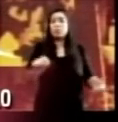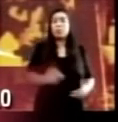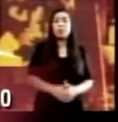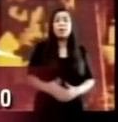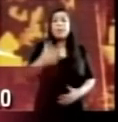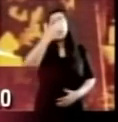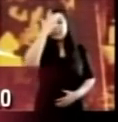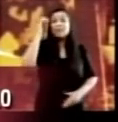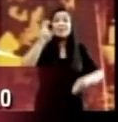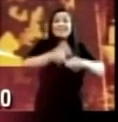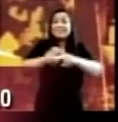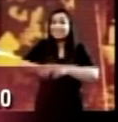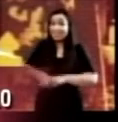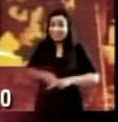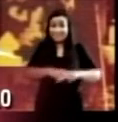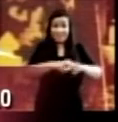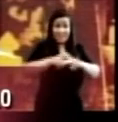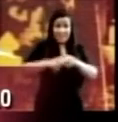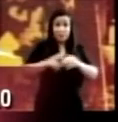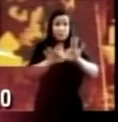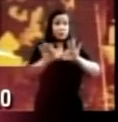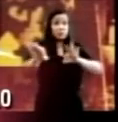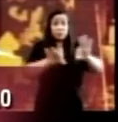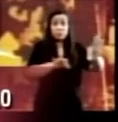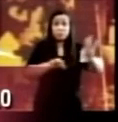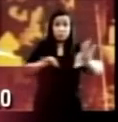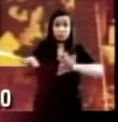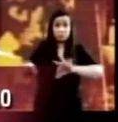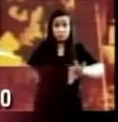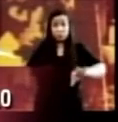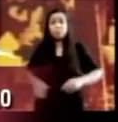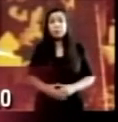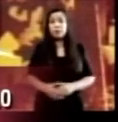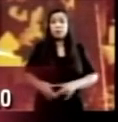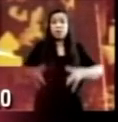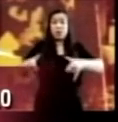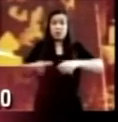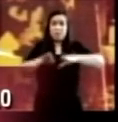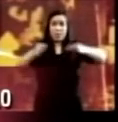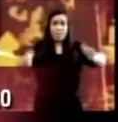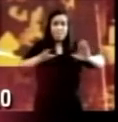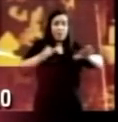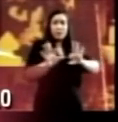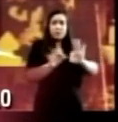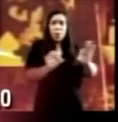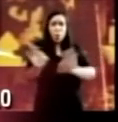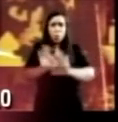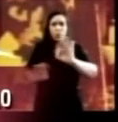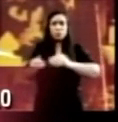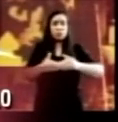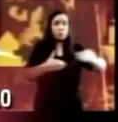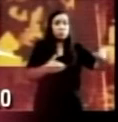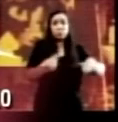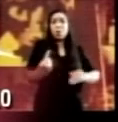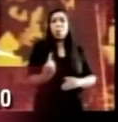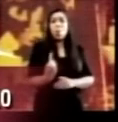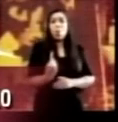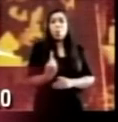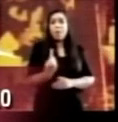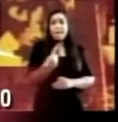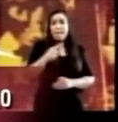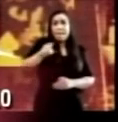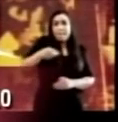admitidas pessoas sentadas, tá? Com o distanciamento mínimo. As mesas têm que estar organizadas com um distanciamento mínimo de 1,5